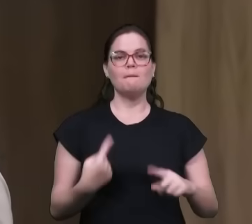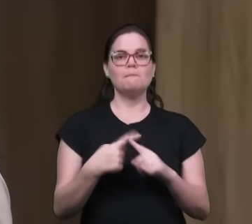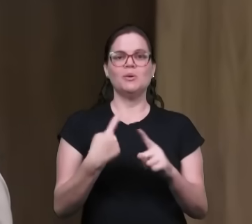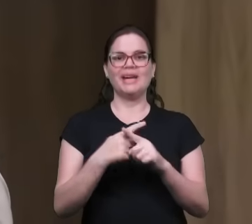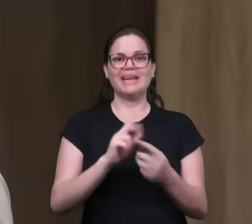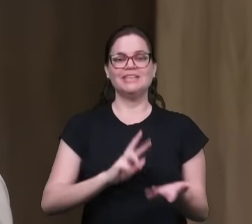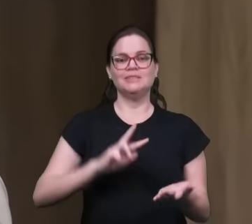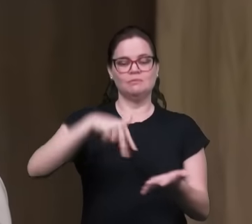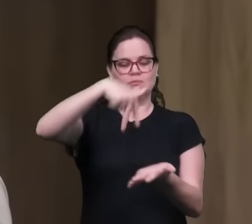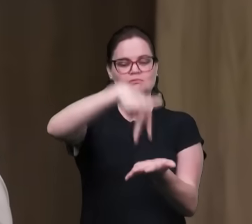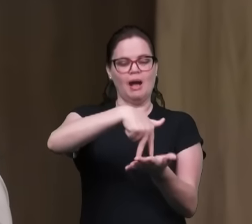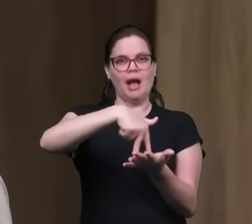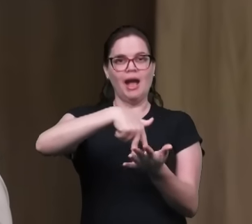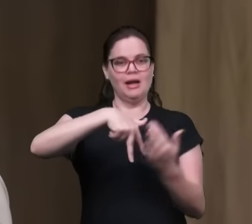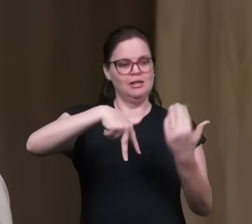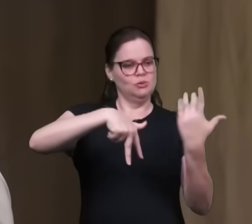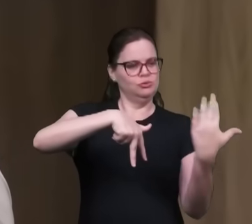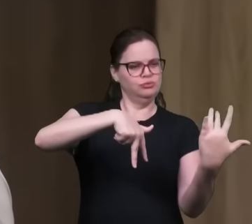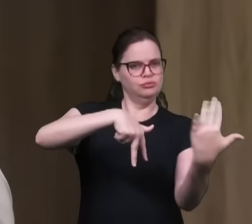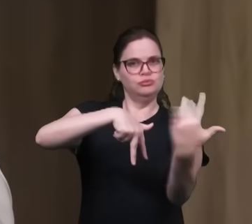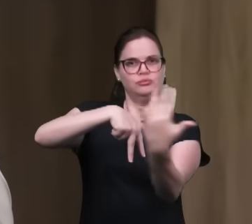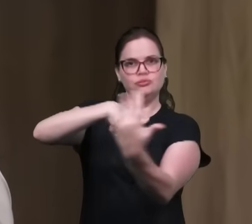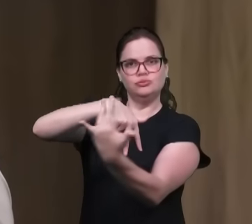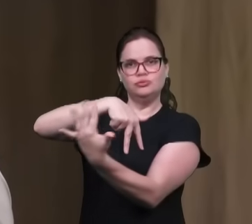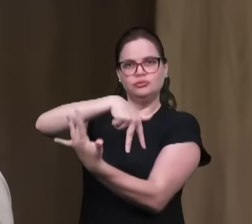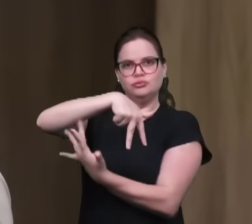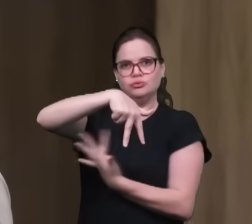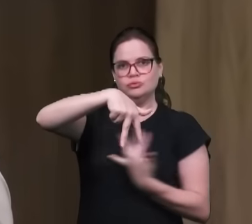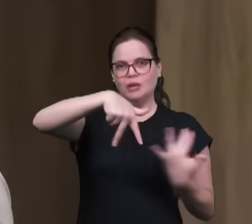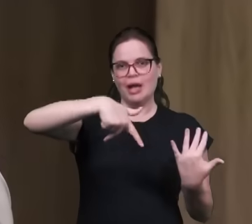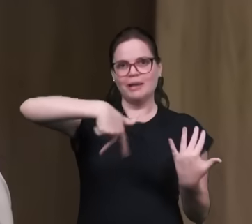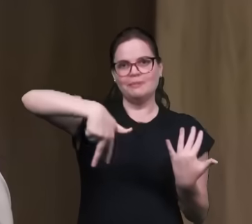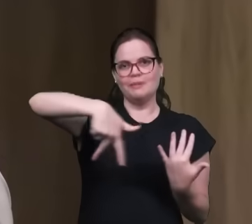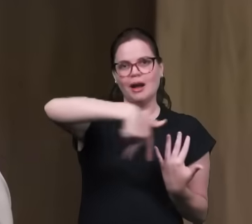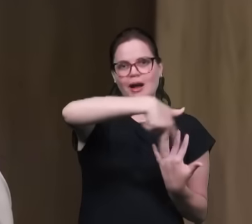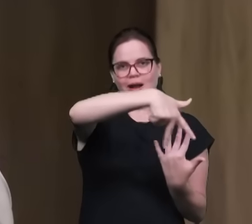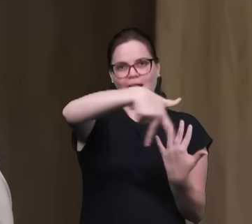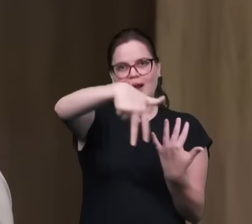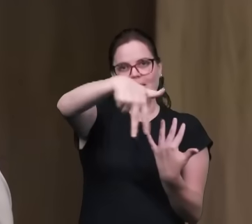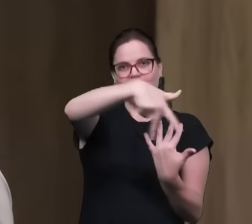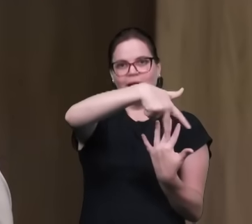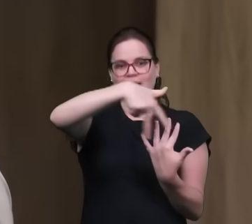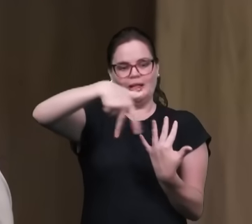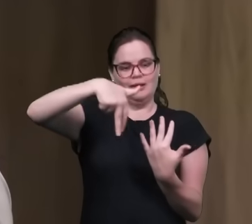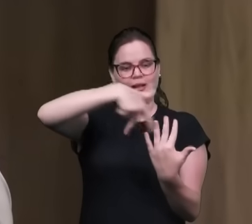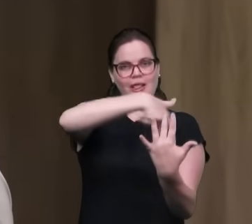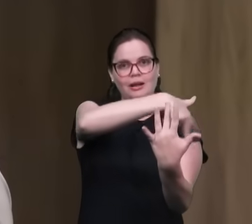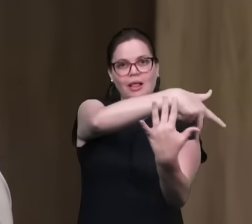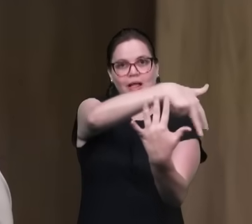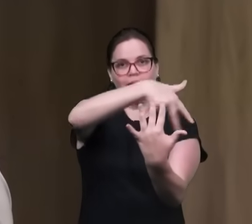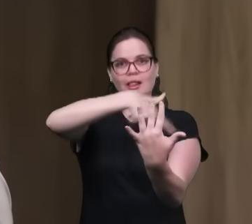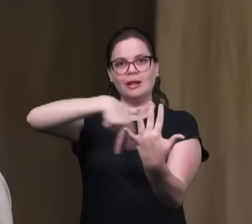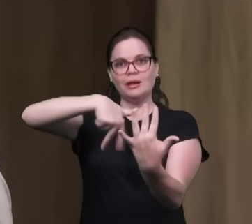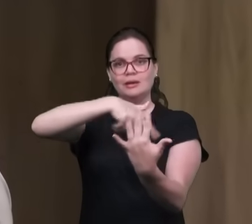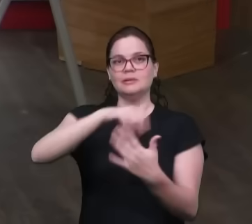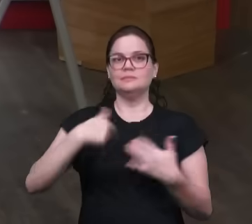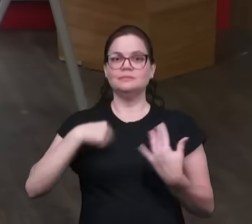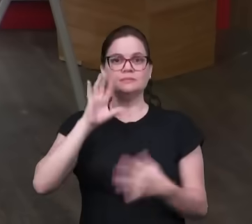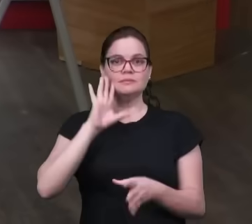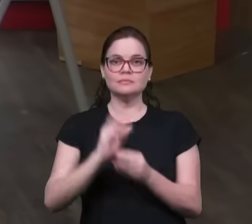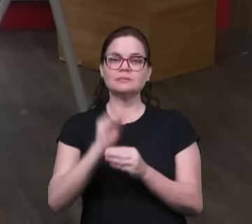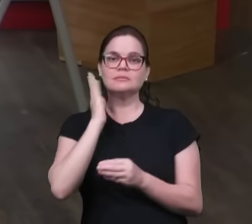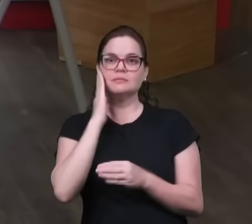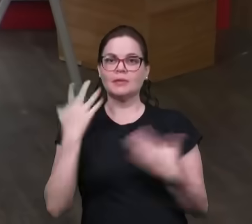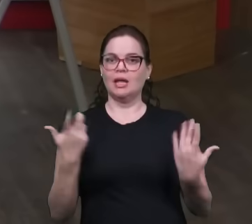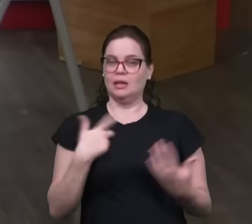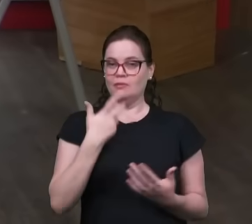ele anda no meio dos 7 castiçais. Jesus presente no meio da sua igreja como a luz, né? Como é que foi que ele falou? Eu sou a luz do